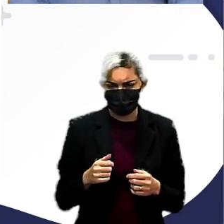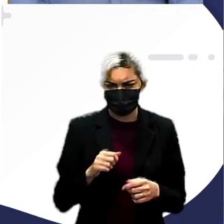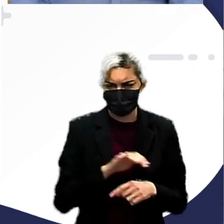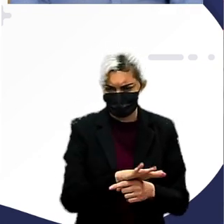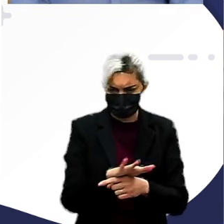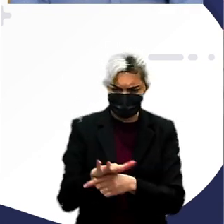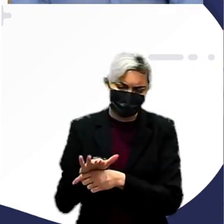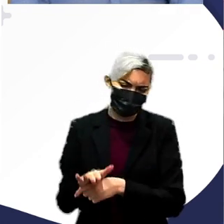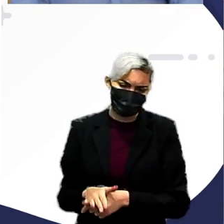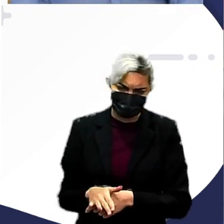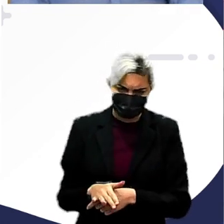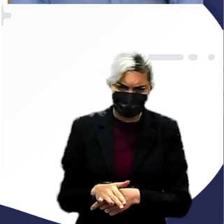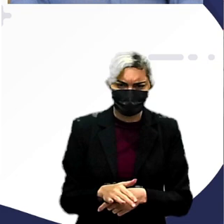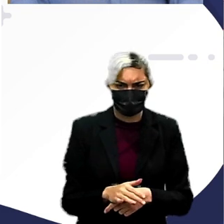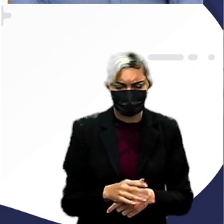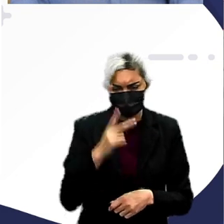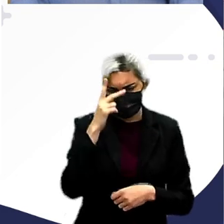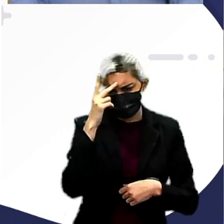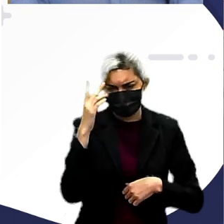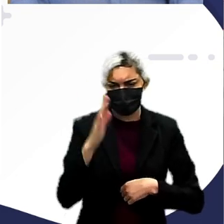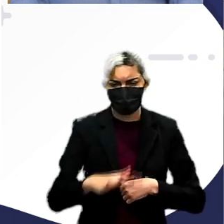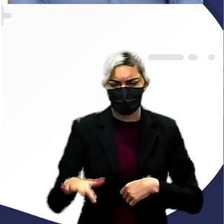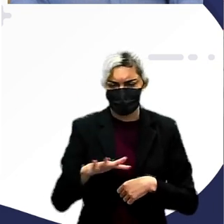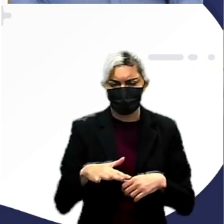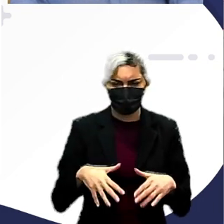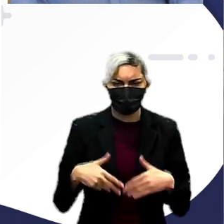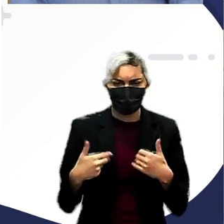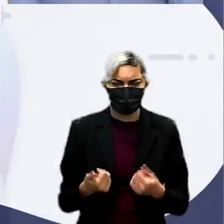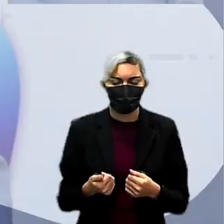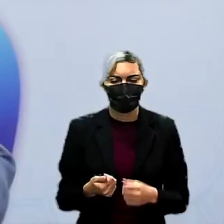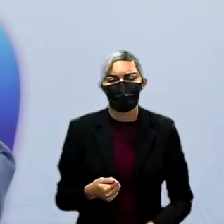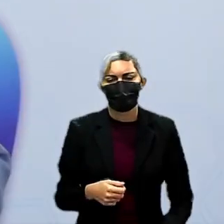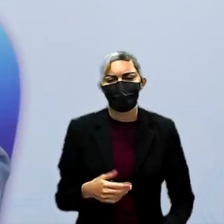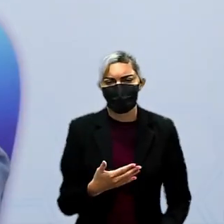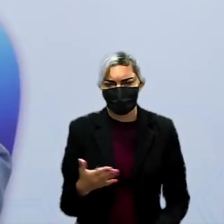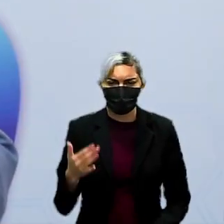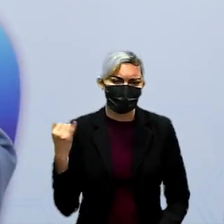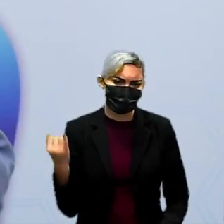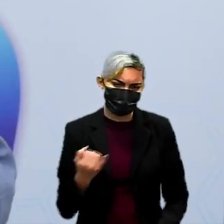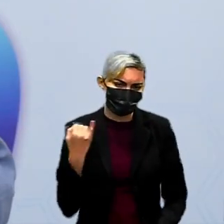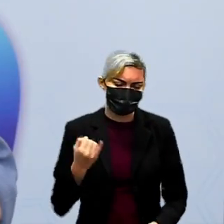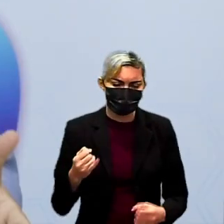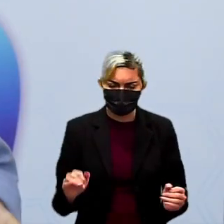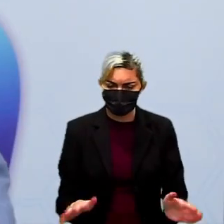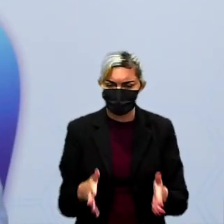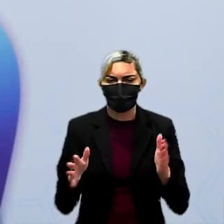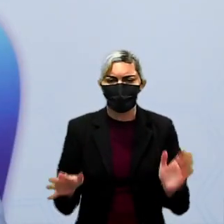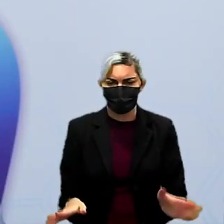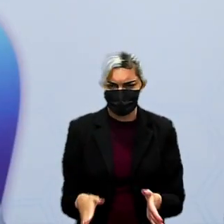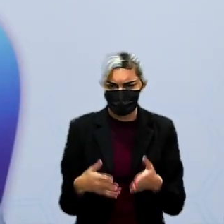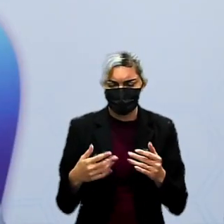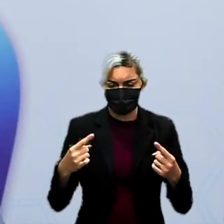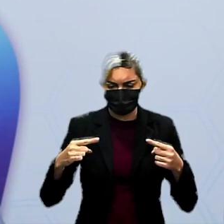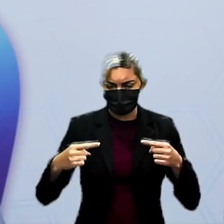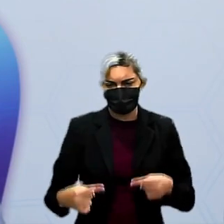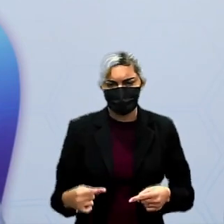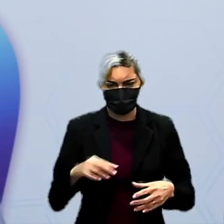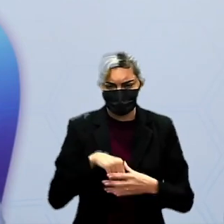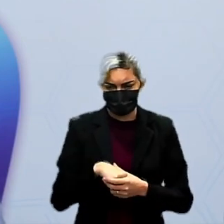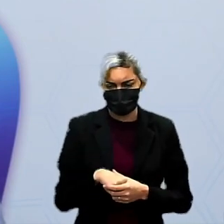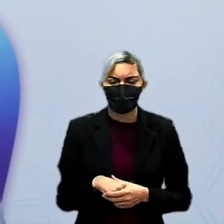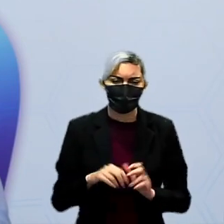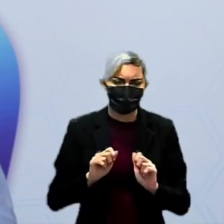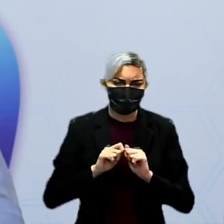beneficiar, atender aquelas pessoas da melhor forma possível. Então isso é importante, estimula inclusive essa concorrência interna.